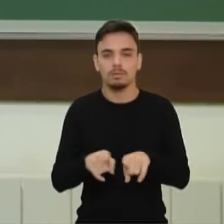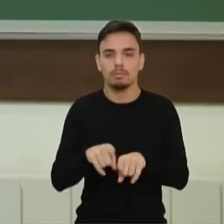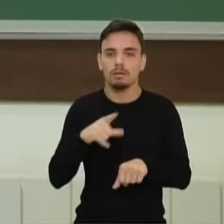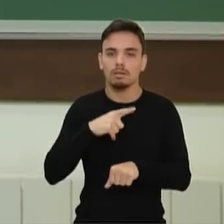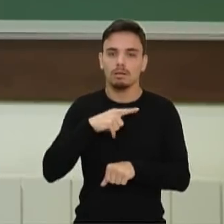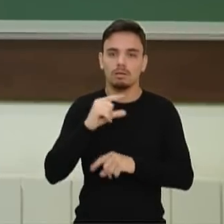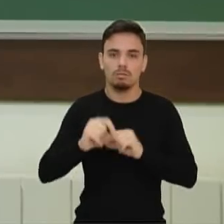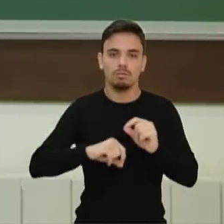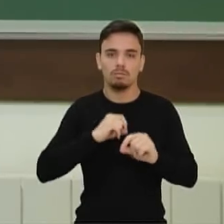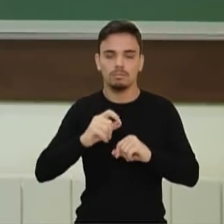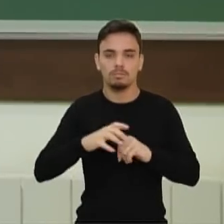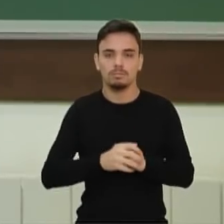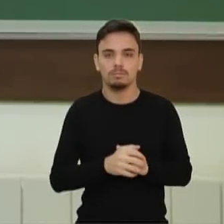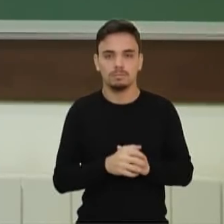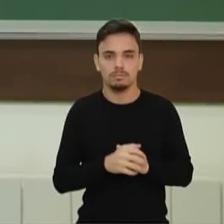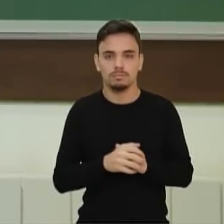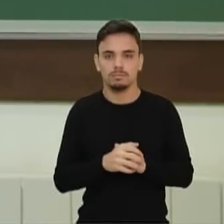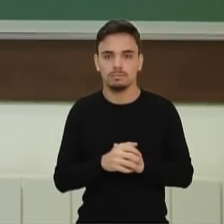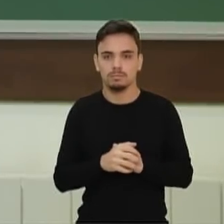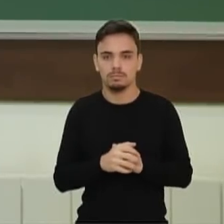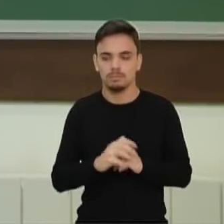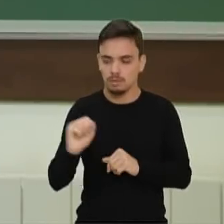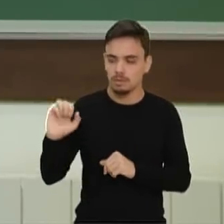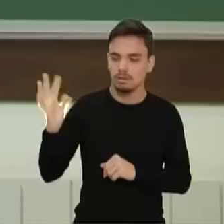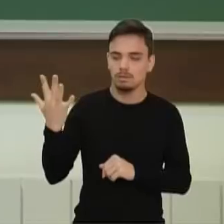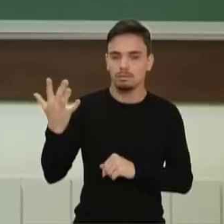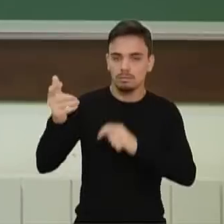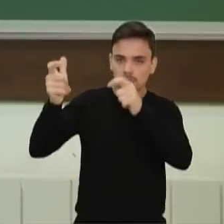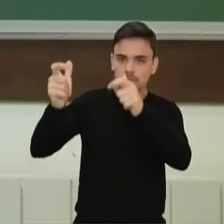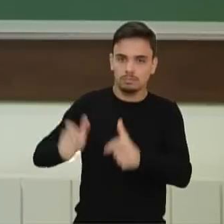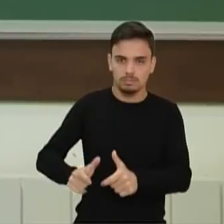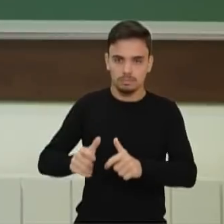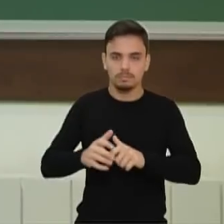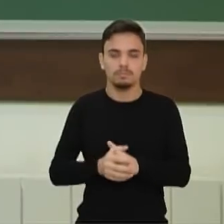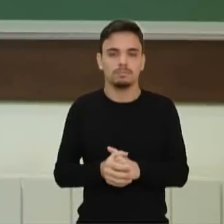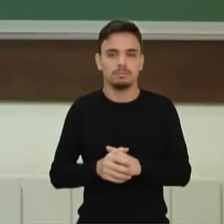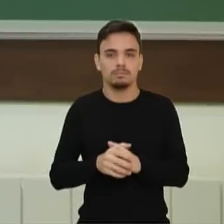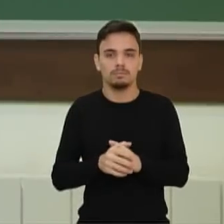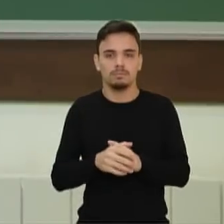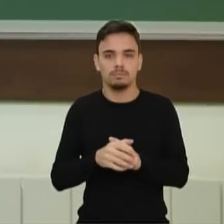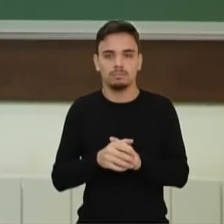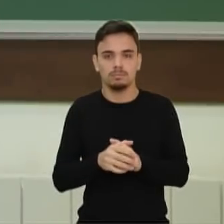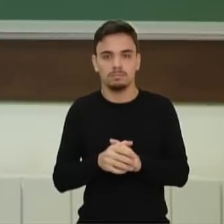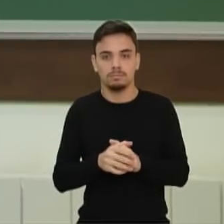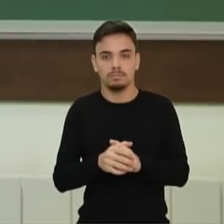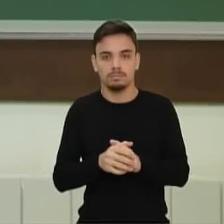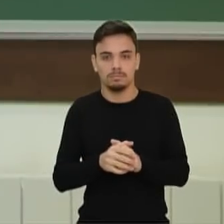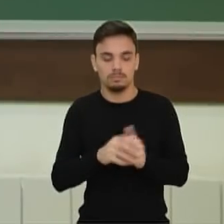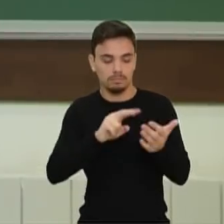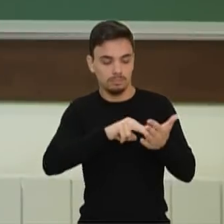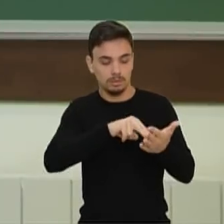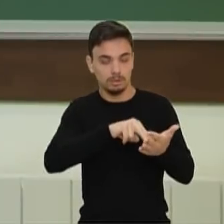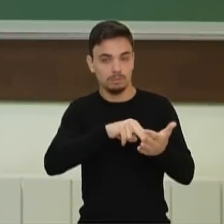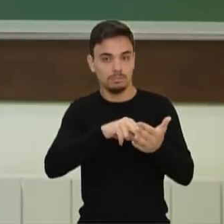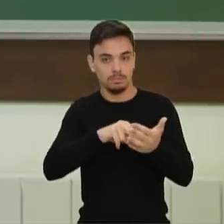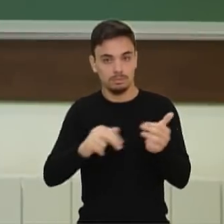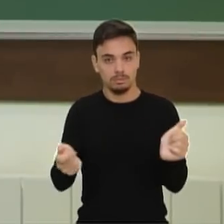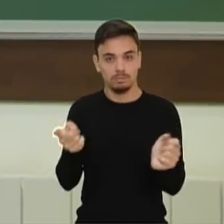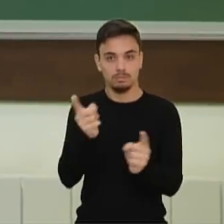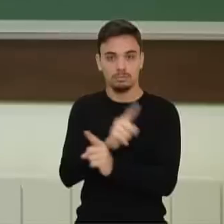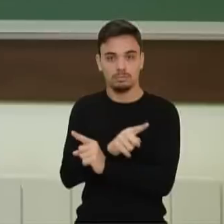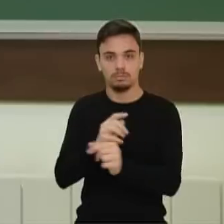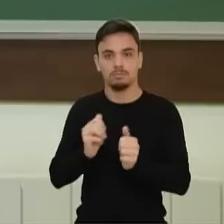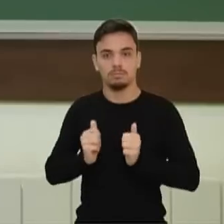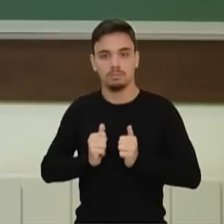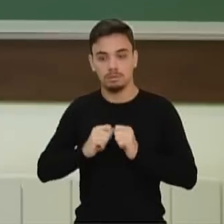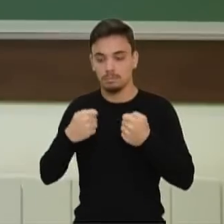temos ali, né, a transformação de lugares, né, da ativa para a passiva, e isso tem que ficar claro ali